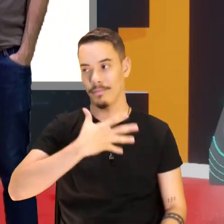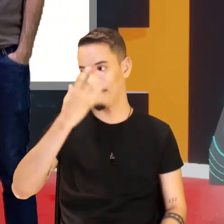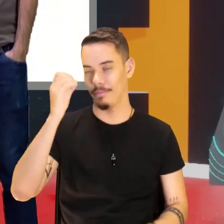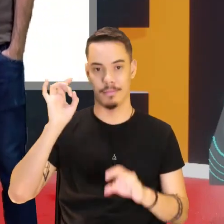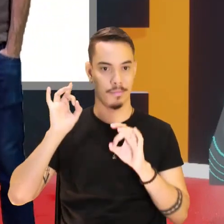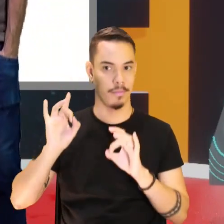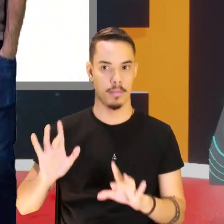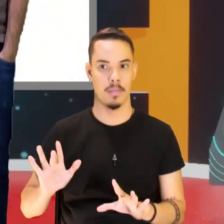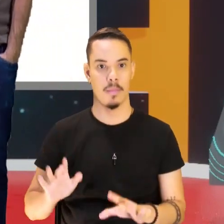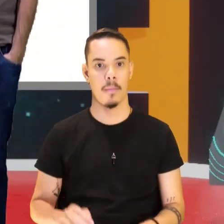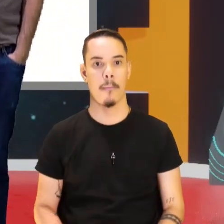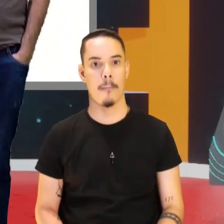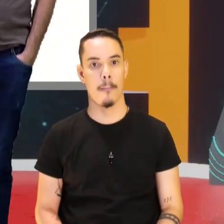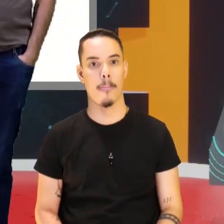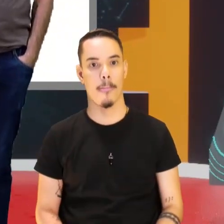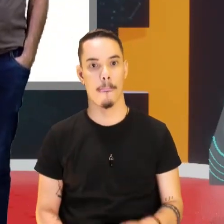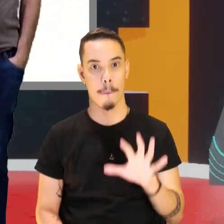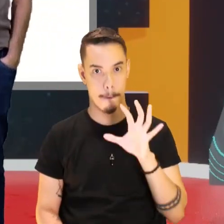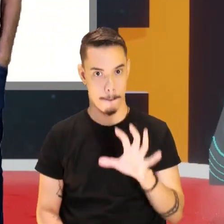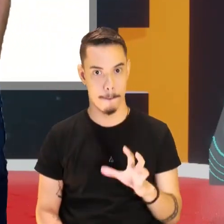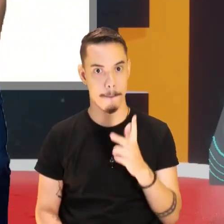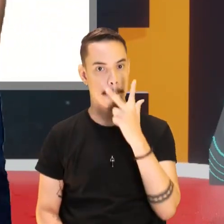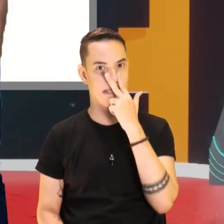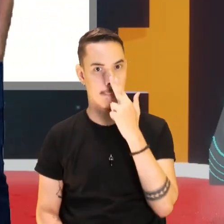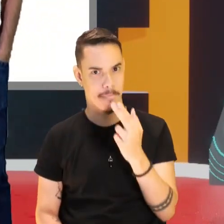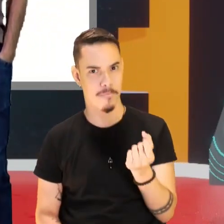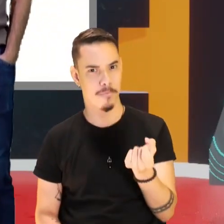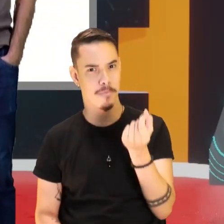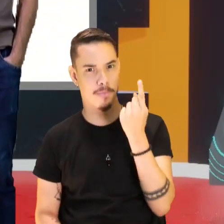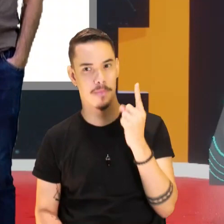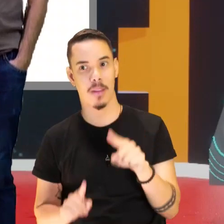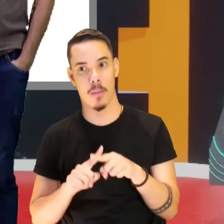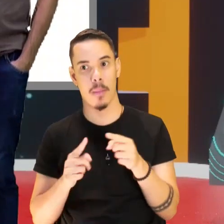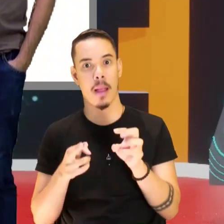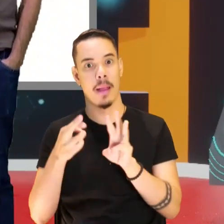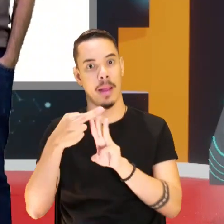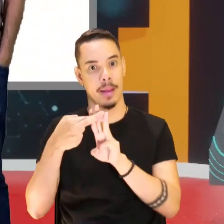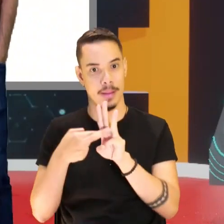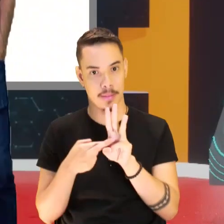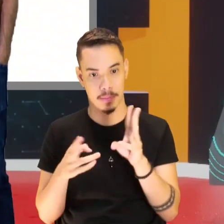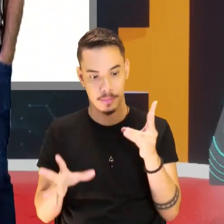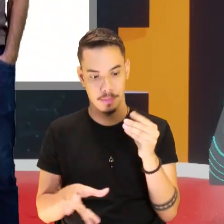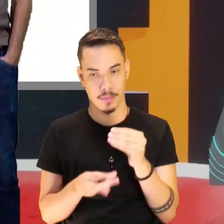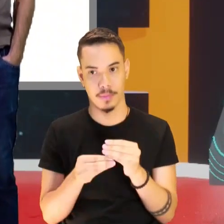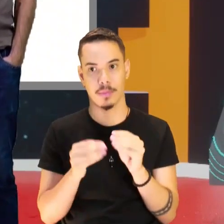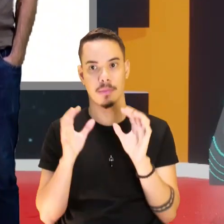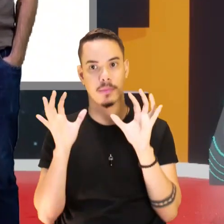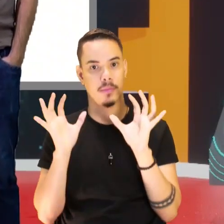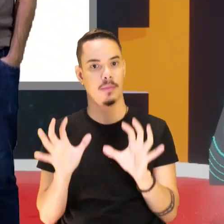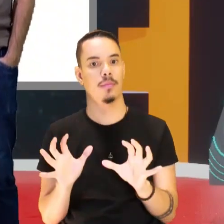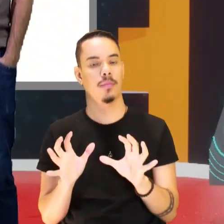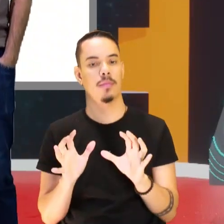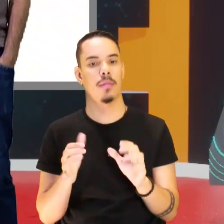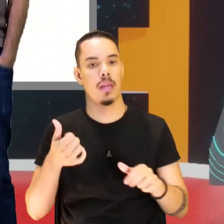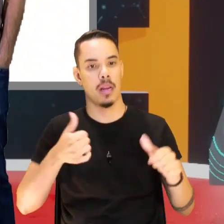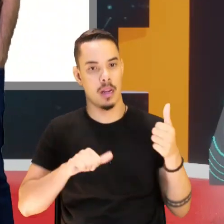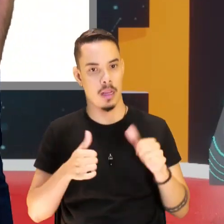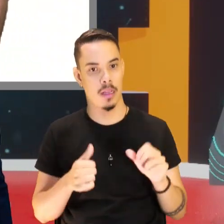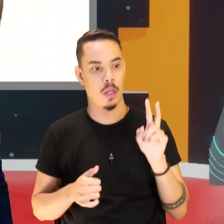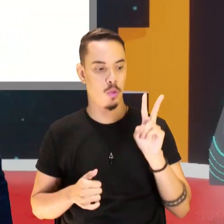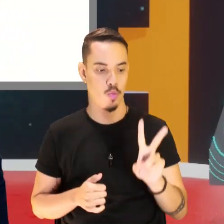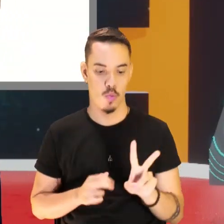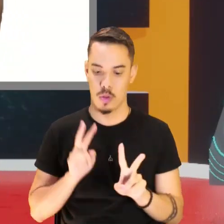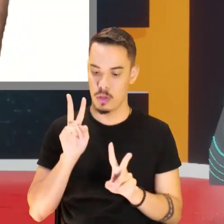para eles é assim é desse jeito mesmo parece Só meio estranho mas na regra de três composta a gente vai analisar as grandezas de duas em duas tá